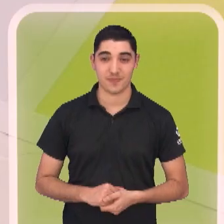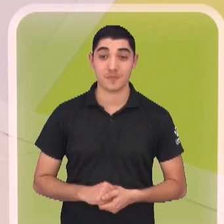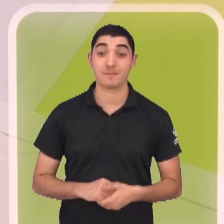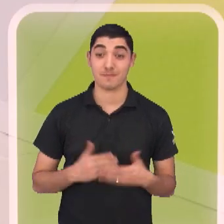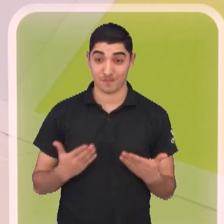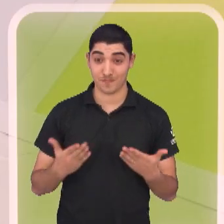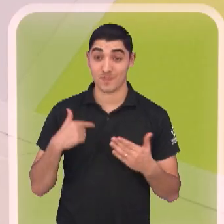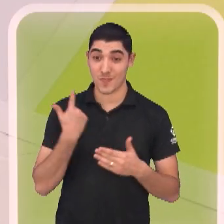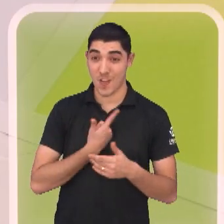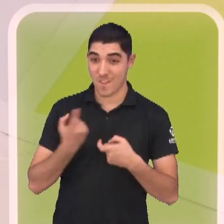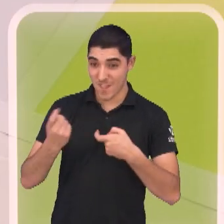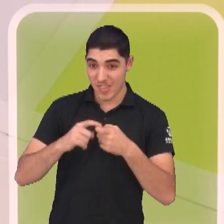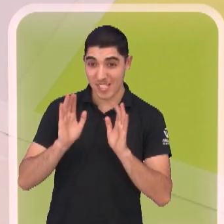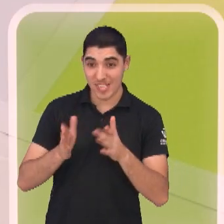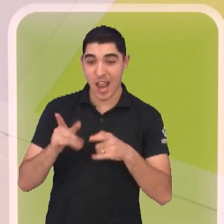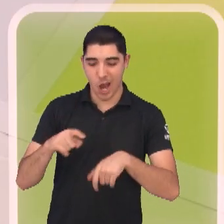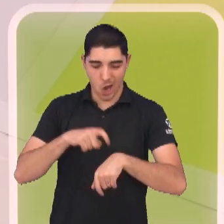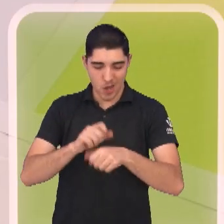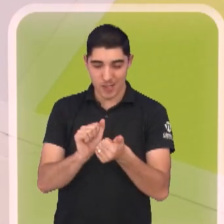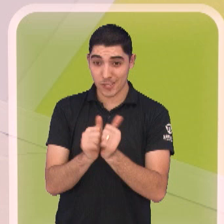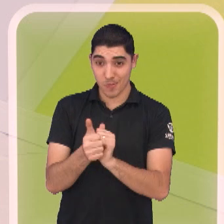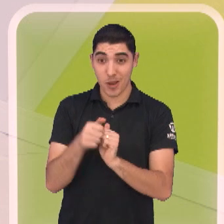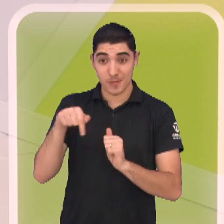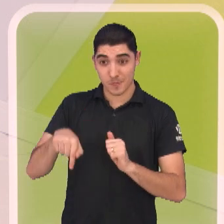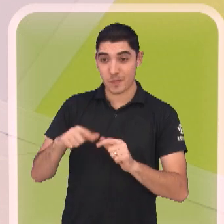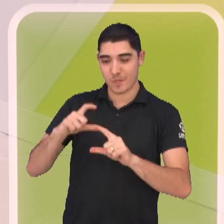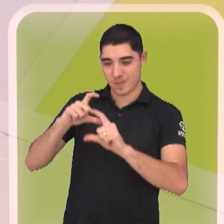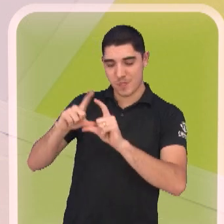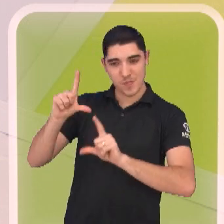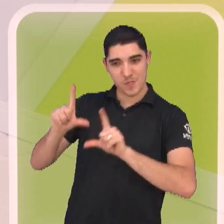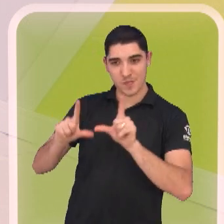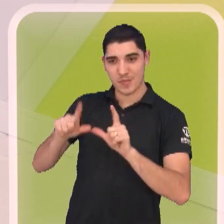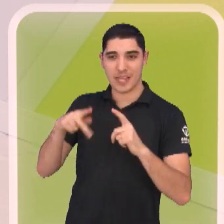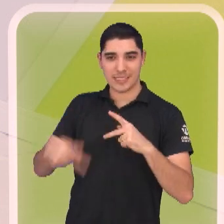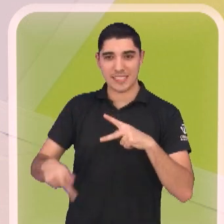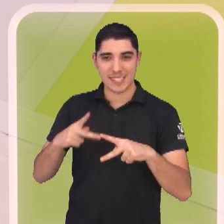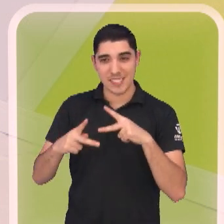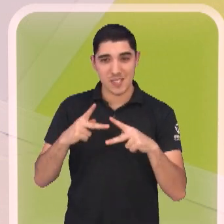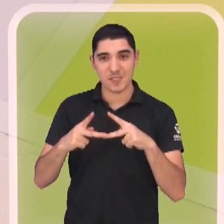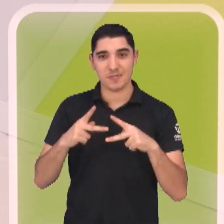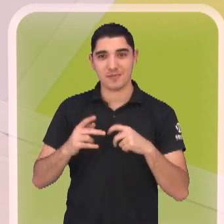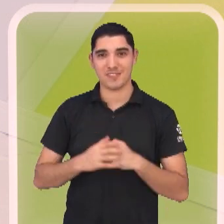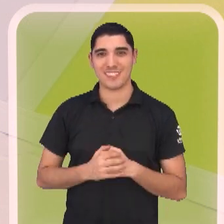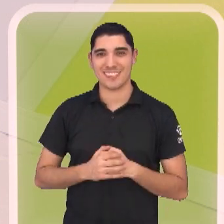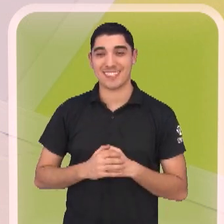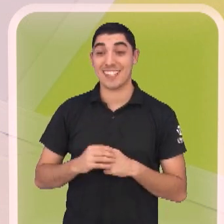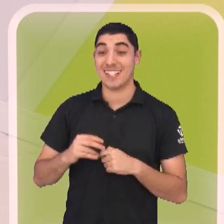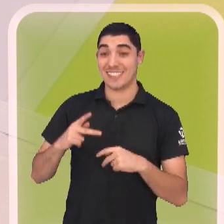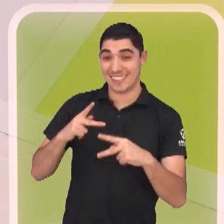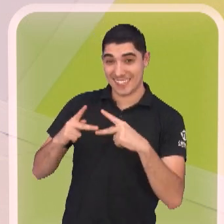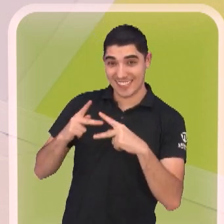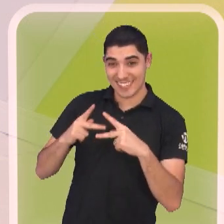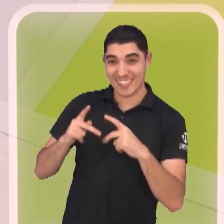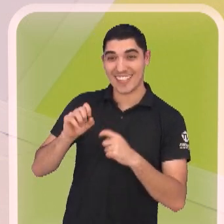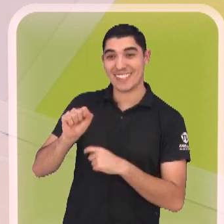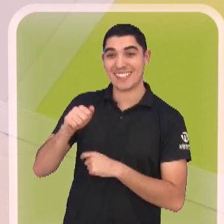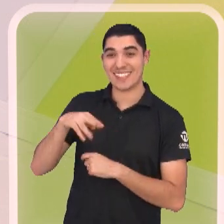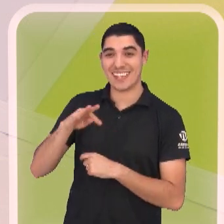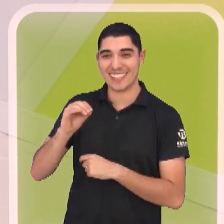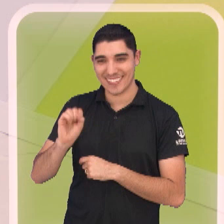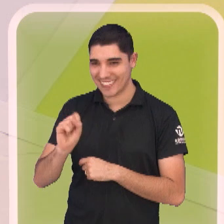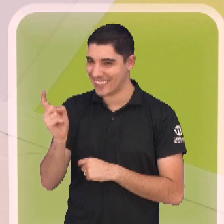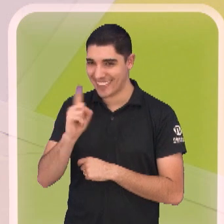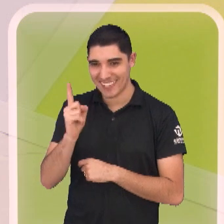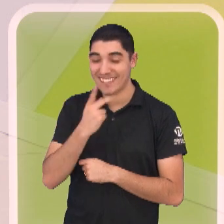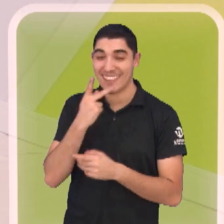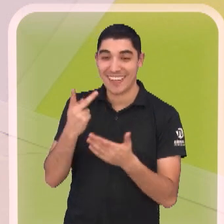muito bem Estamos de volta com hora do esporte aqui na tela da TV Câmara de São José dos Santos José dos Santos não São